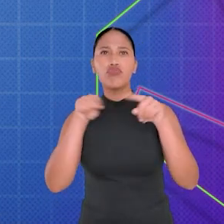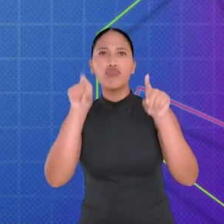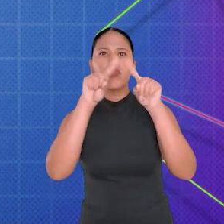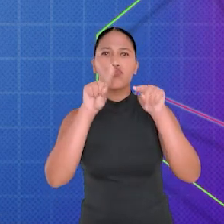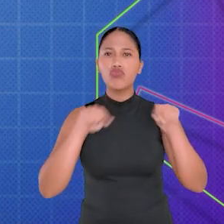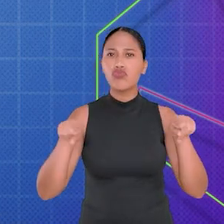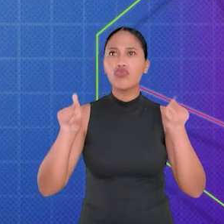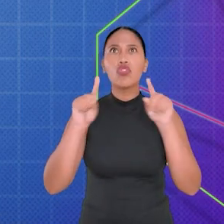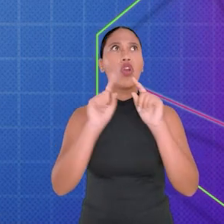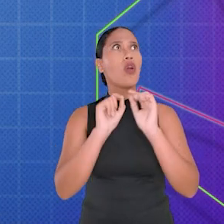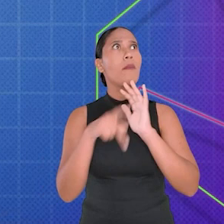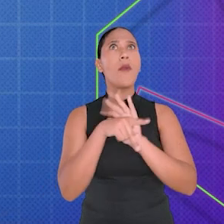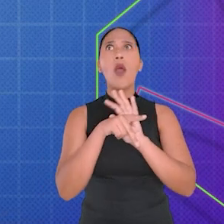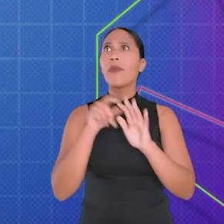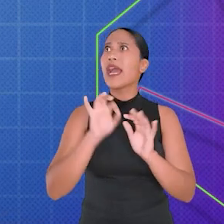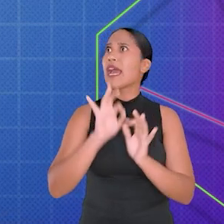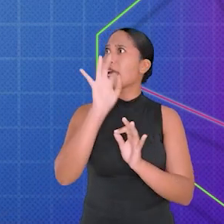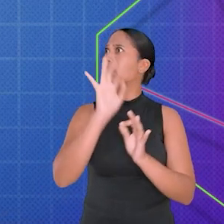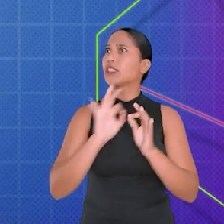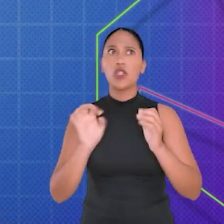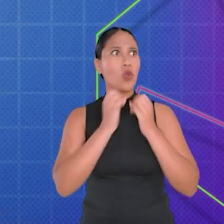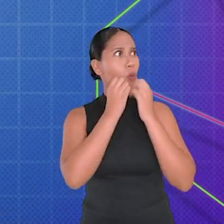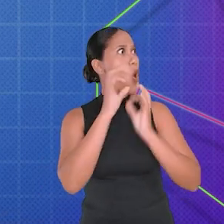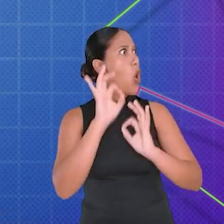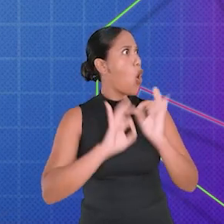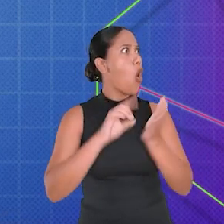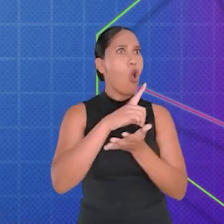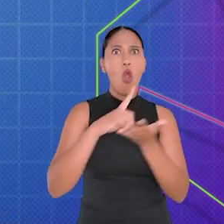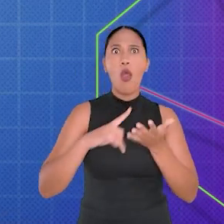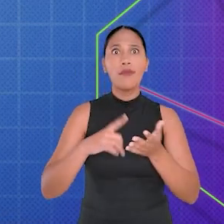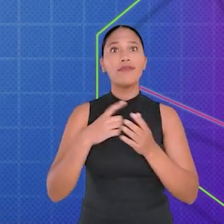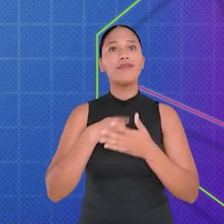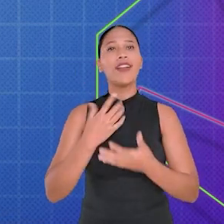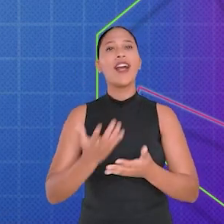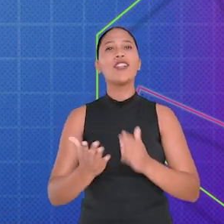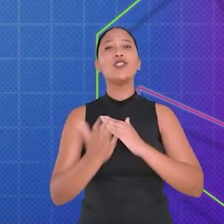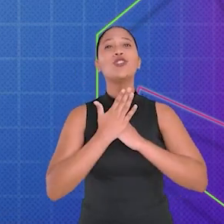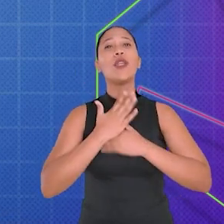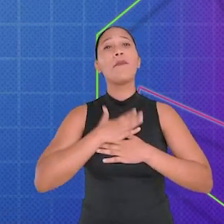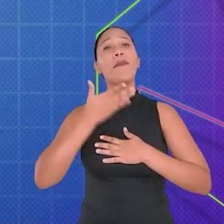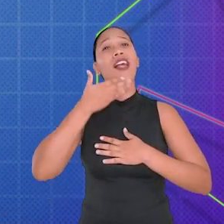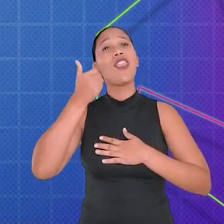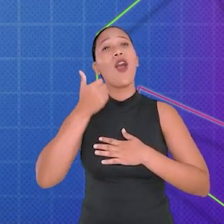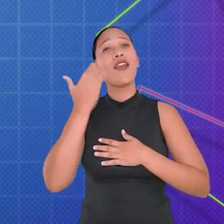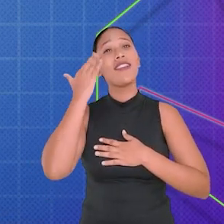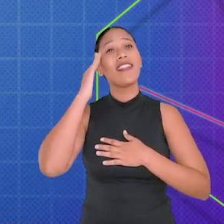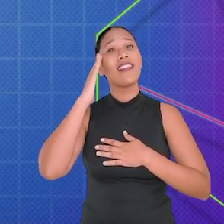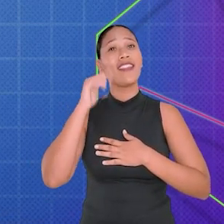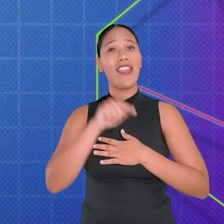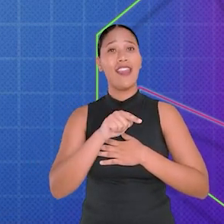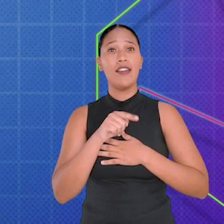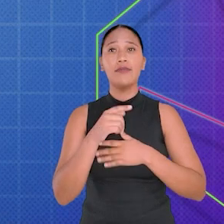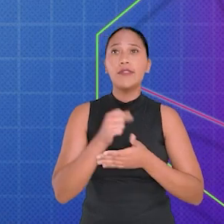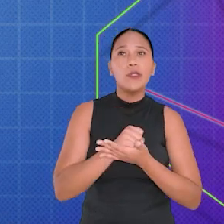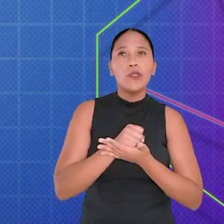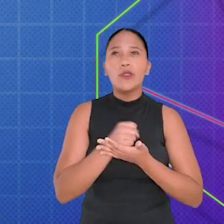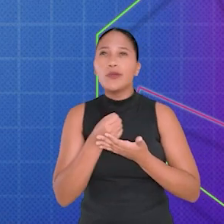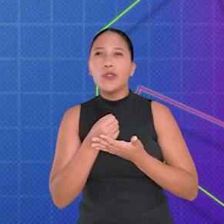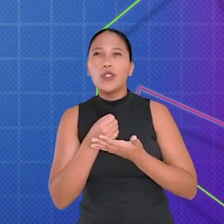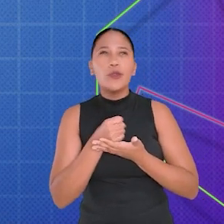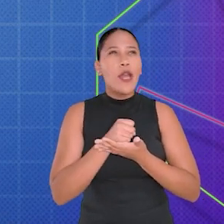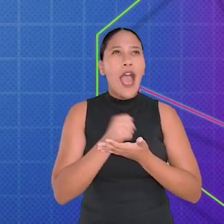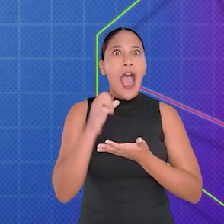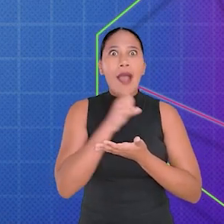diferentes funcionalidades do jogo. Uma composição gráfica bem planejada pode ajudar o jogador a entender melhor o que está acontecendo no jogo e a